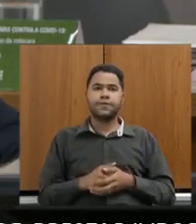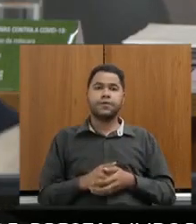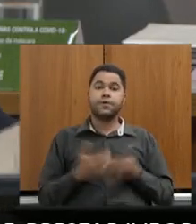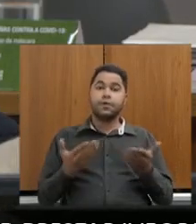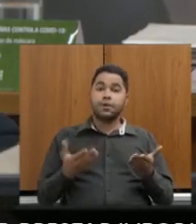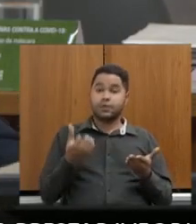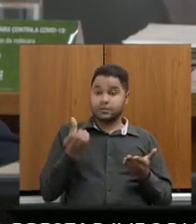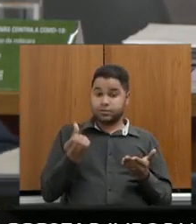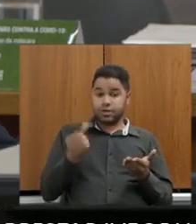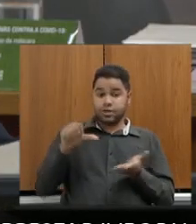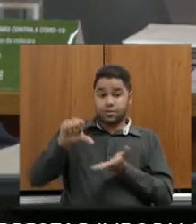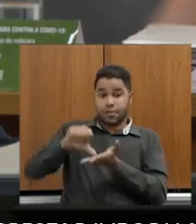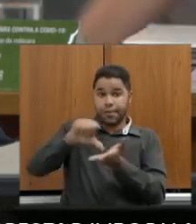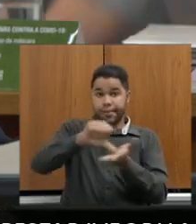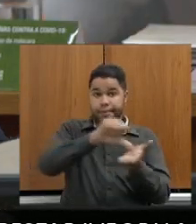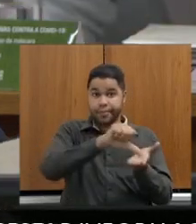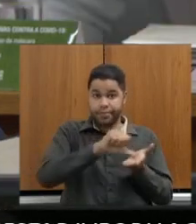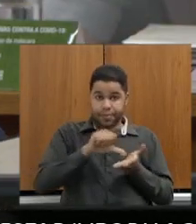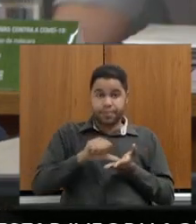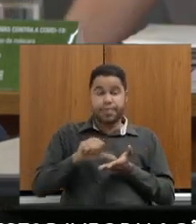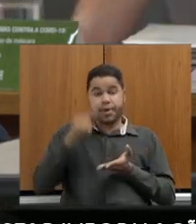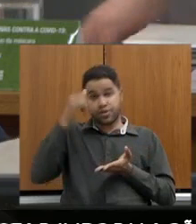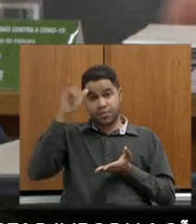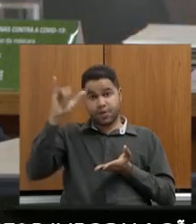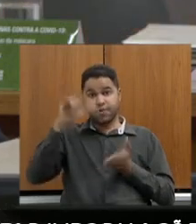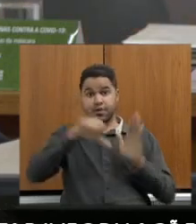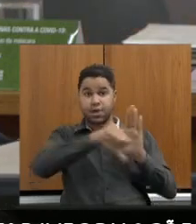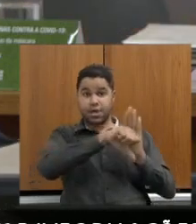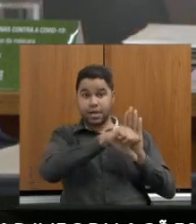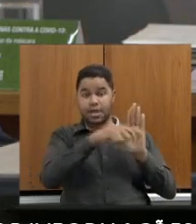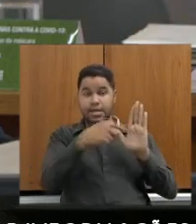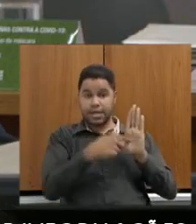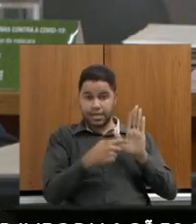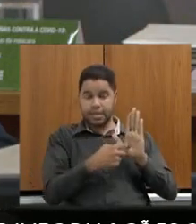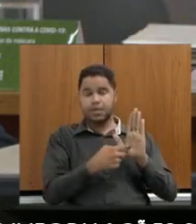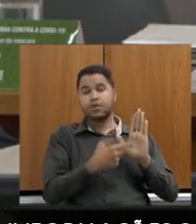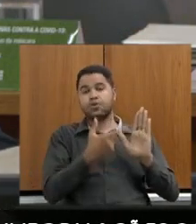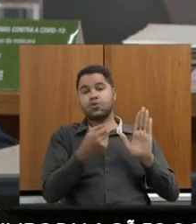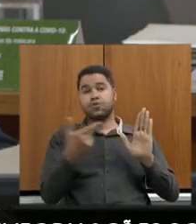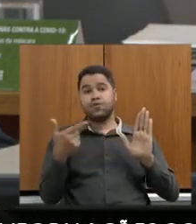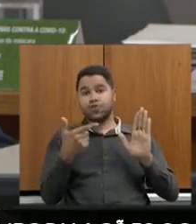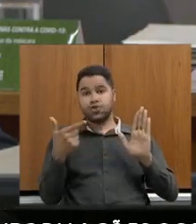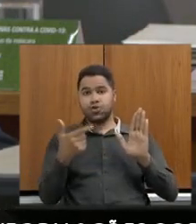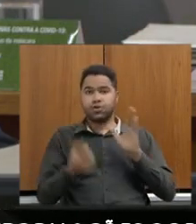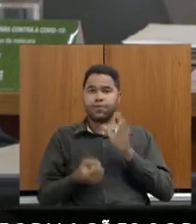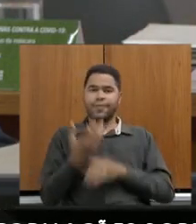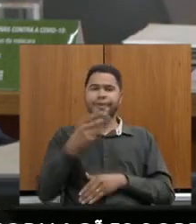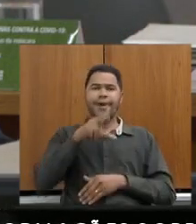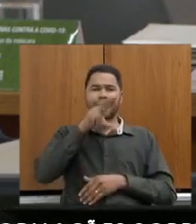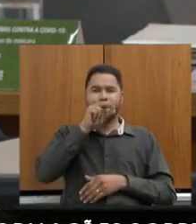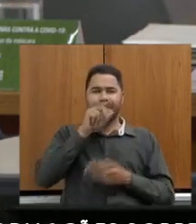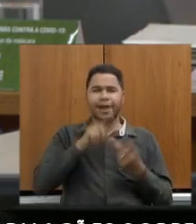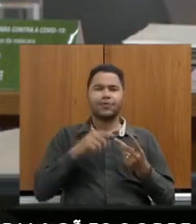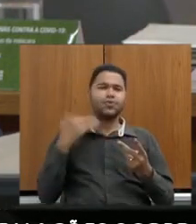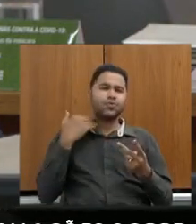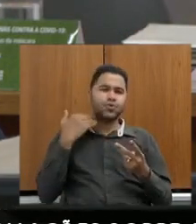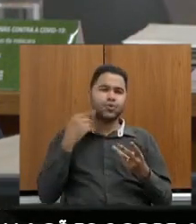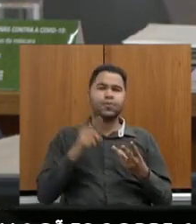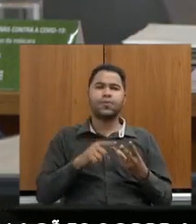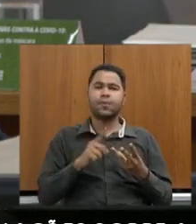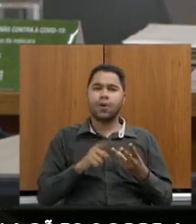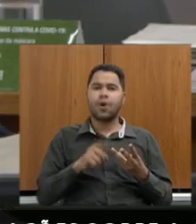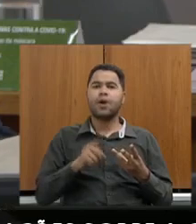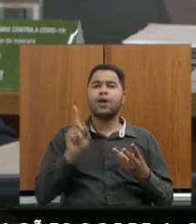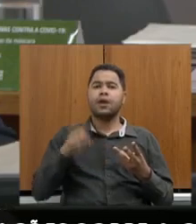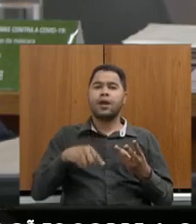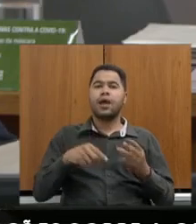nós se ver 16 unidades de prevenção à comunidade inaugurado em 2022 Patos Juiz de Fora Divinópolis Ribeirão das Neves Belo Horizonte